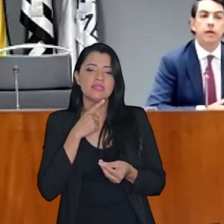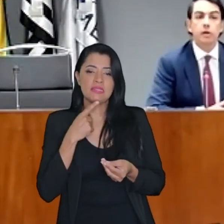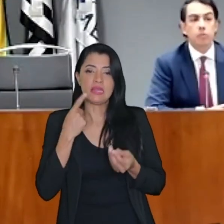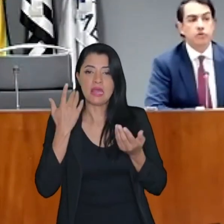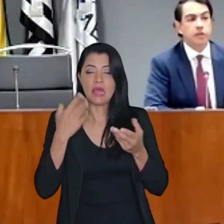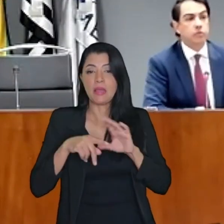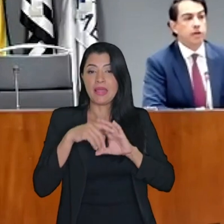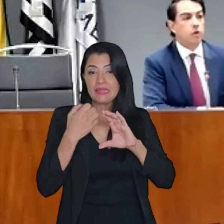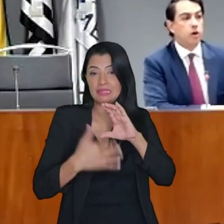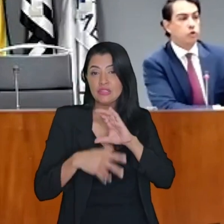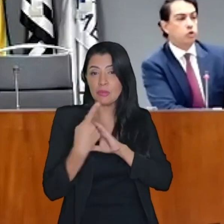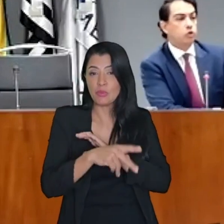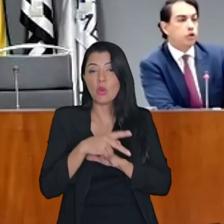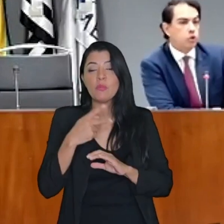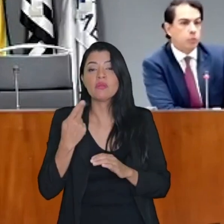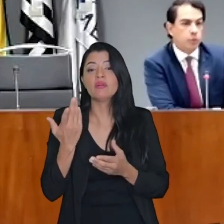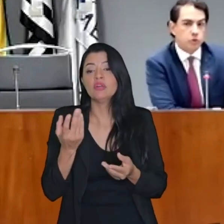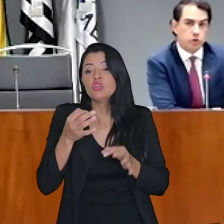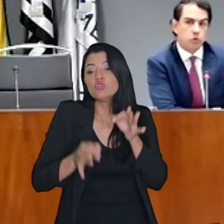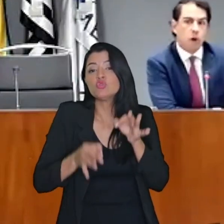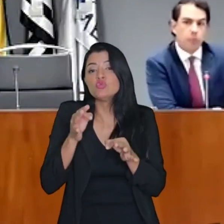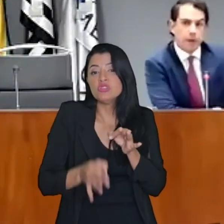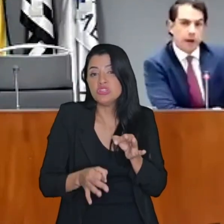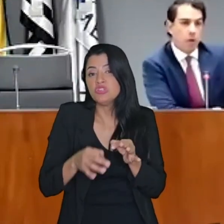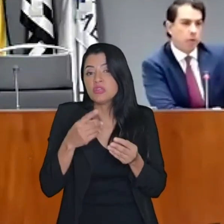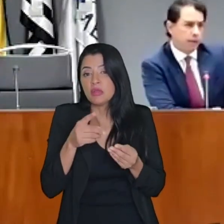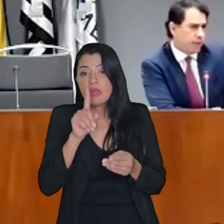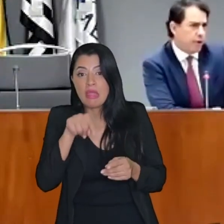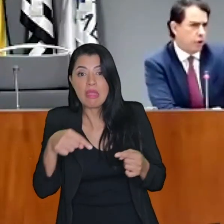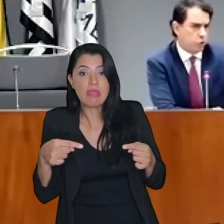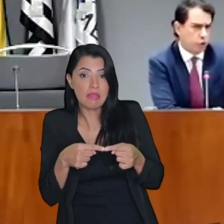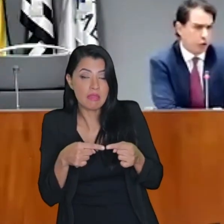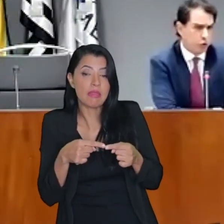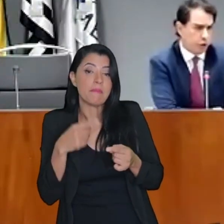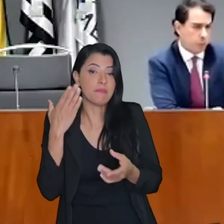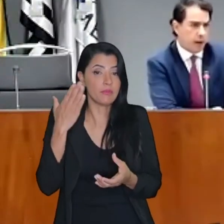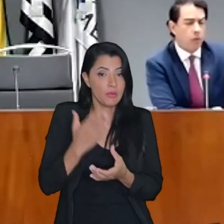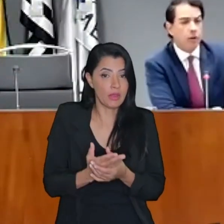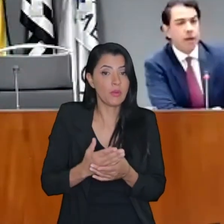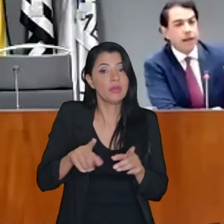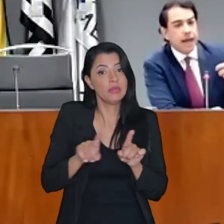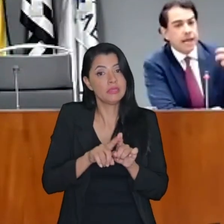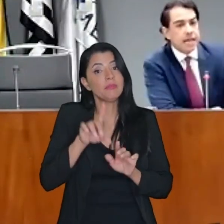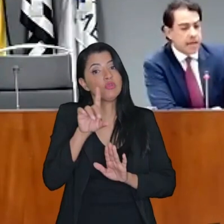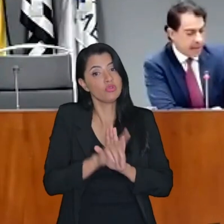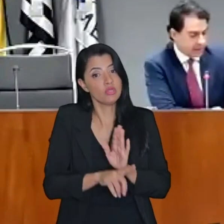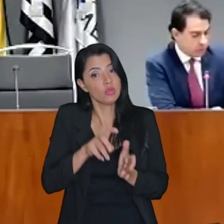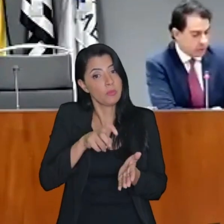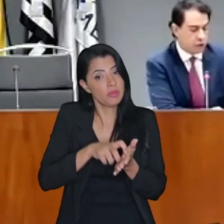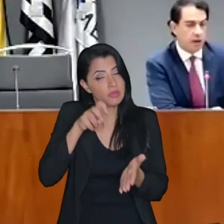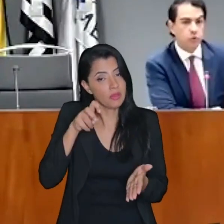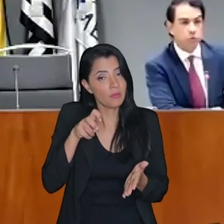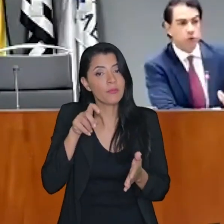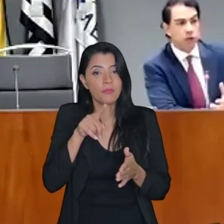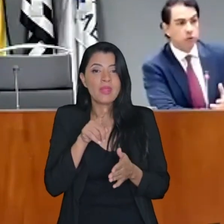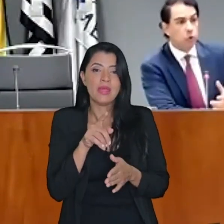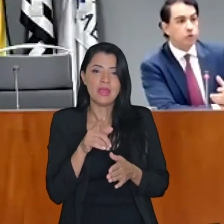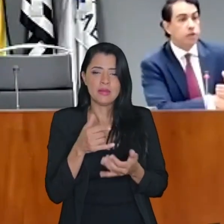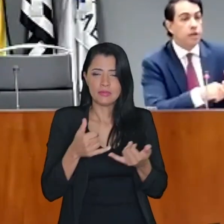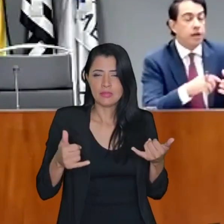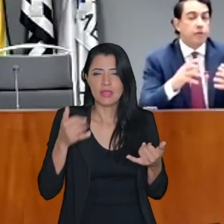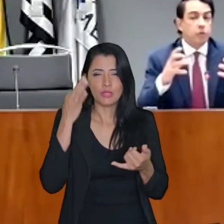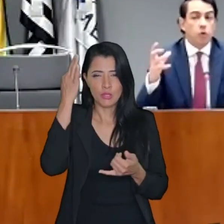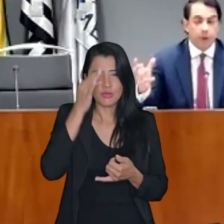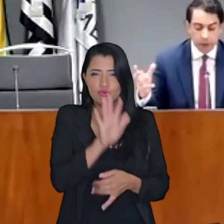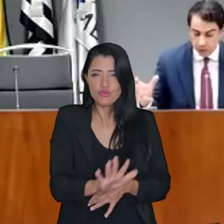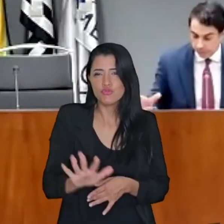premiada como sendo um negócio jurídico processual penal e também um negócio jurídico direito penal, na linha da teoria geral do direito, ou